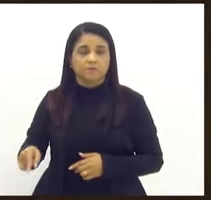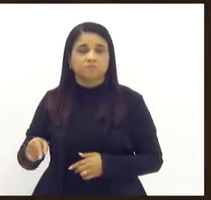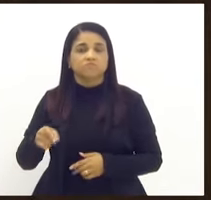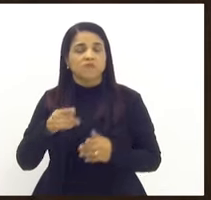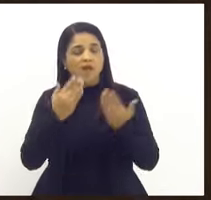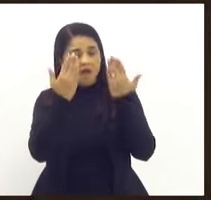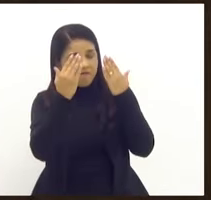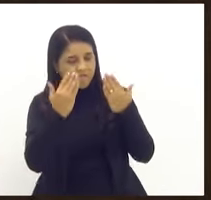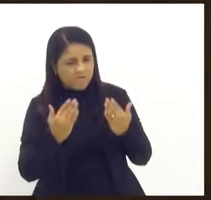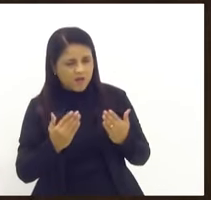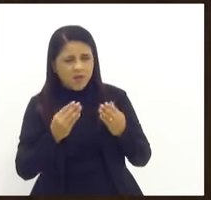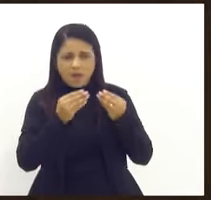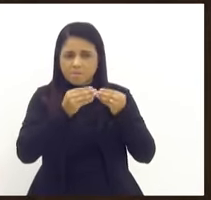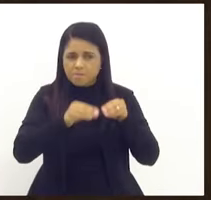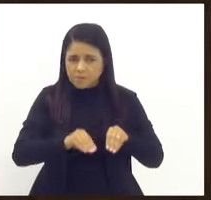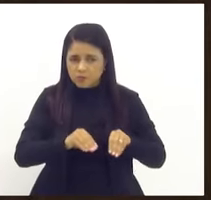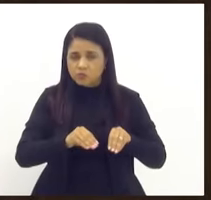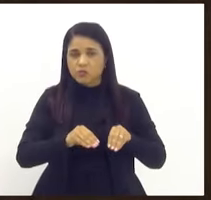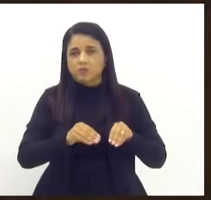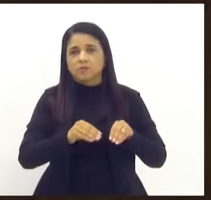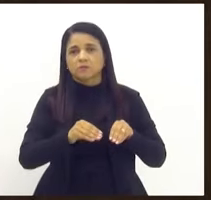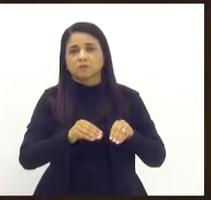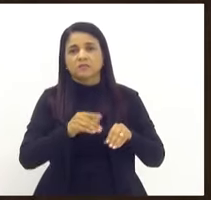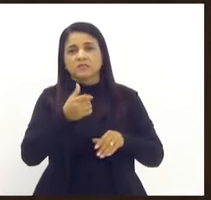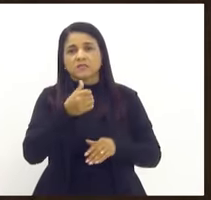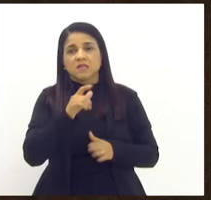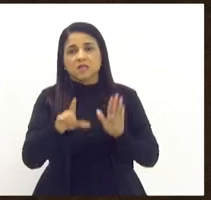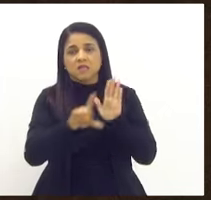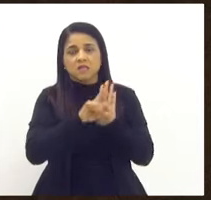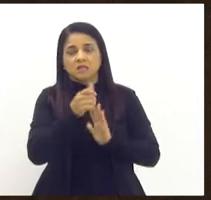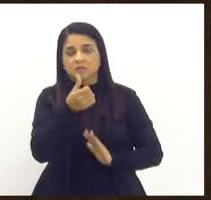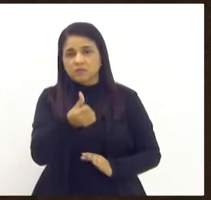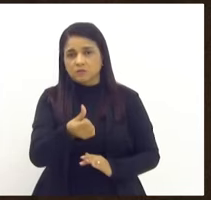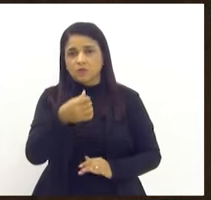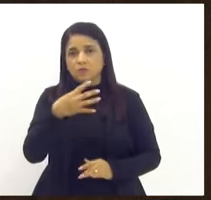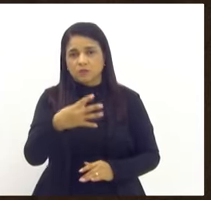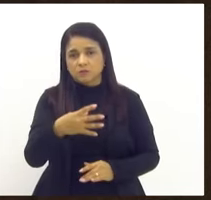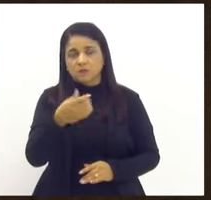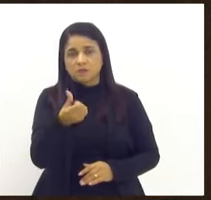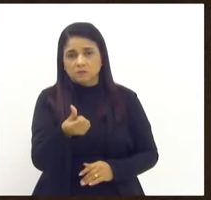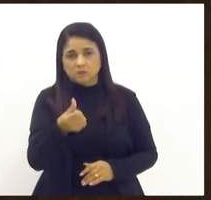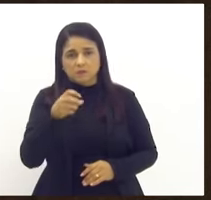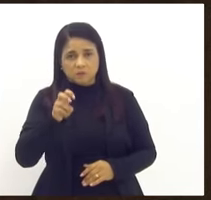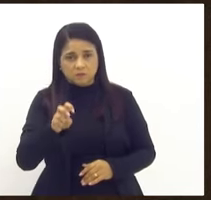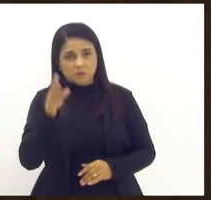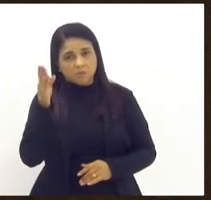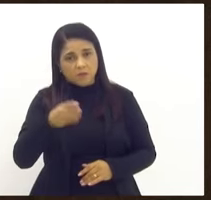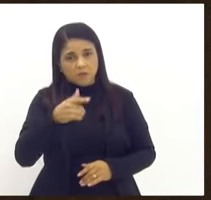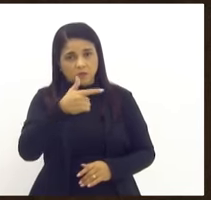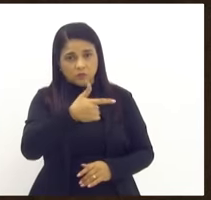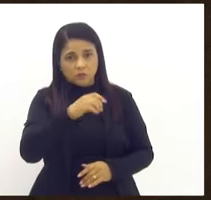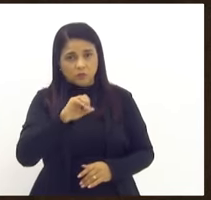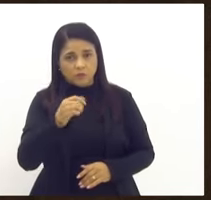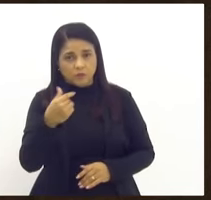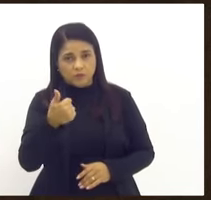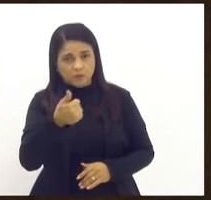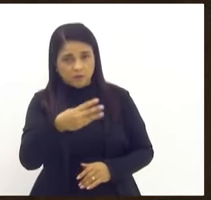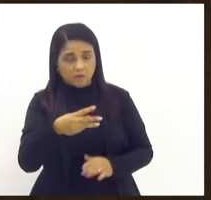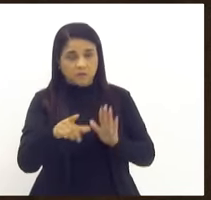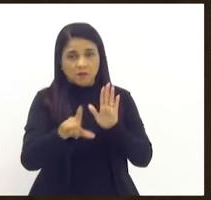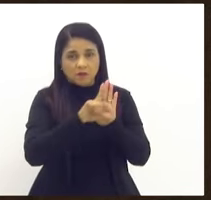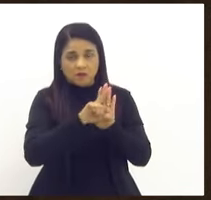avaliar uma eventual prejudical em virtude da lei 6495 de 2013 e da lei número